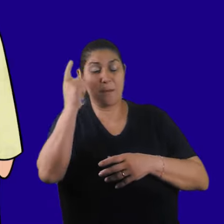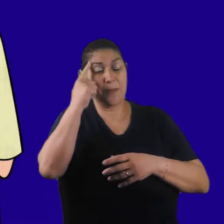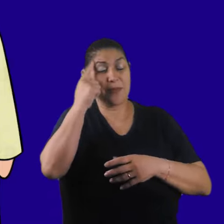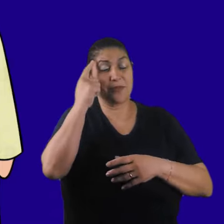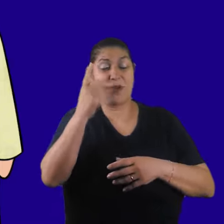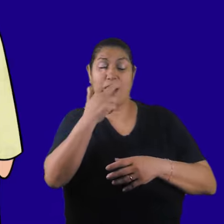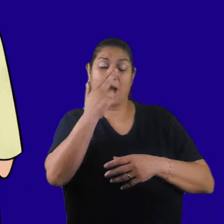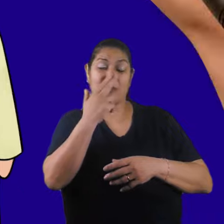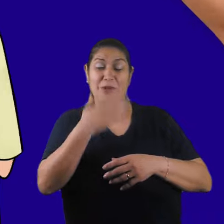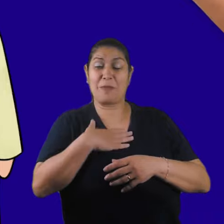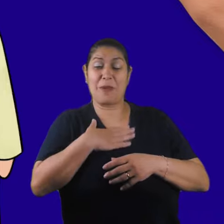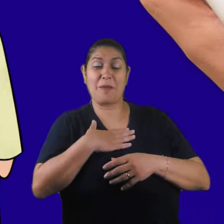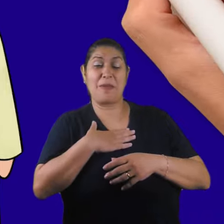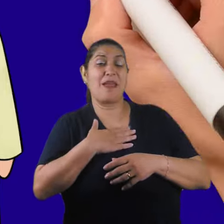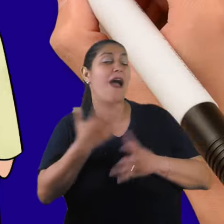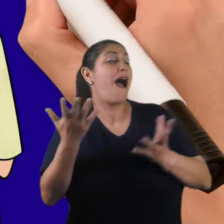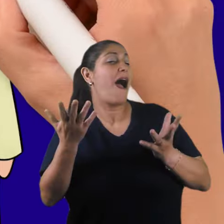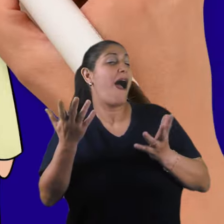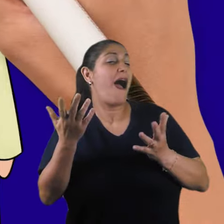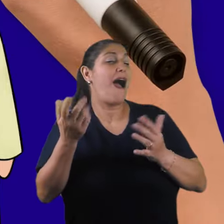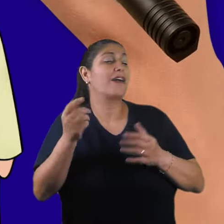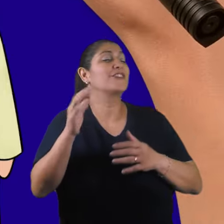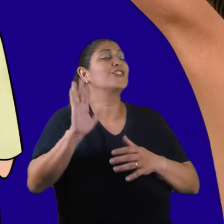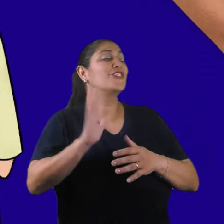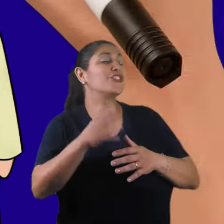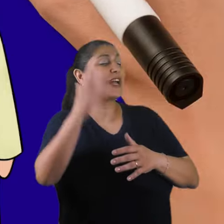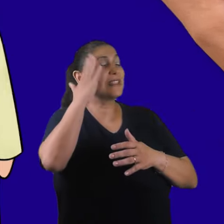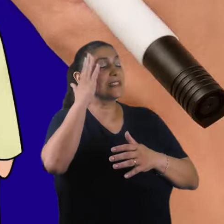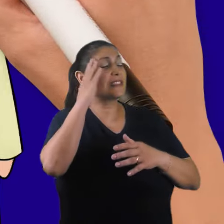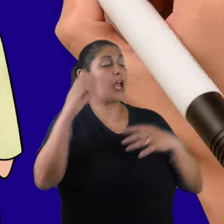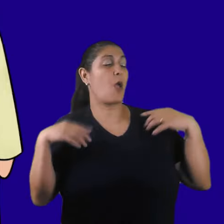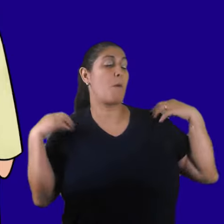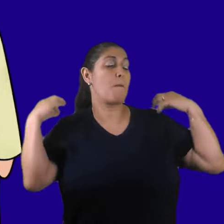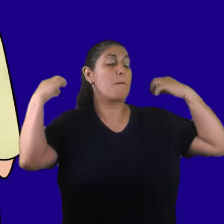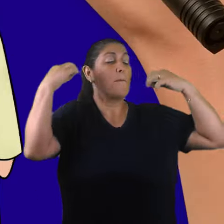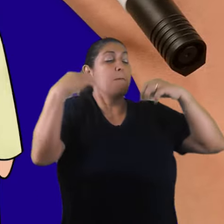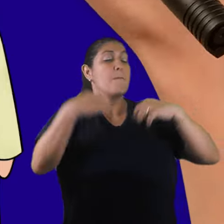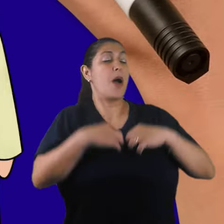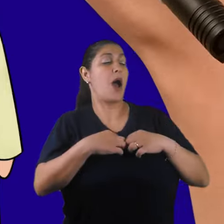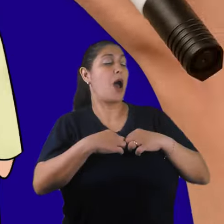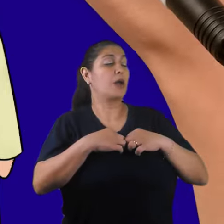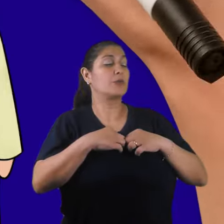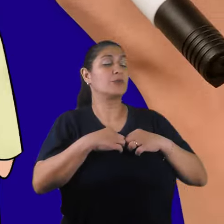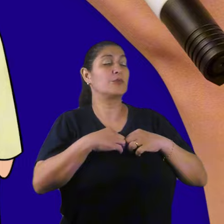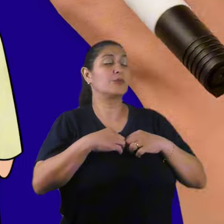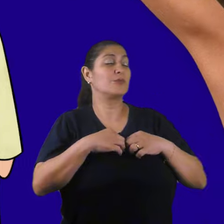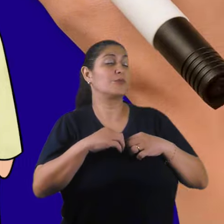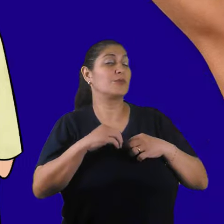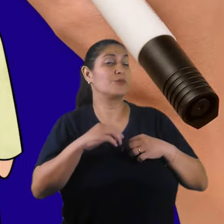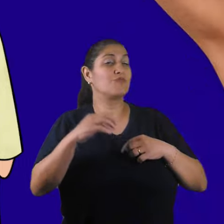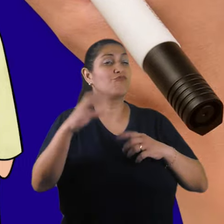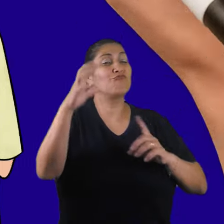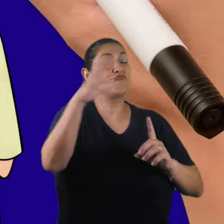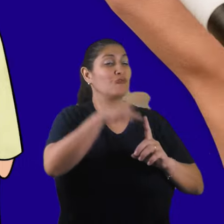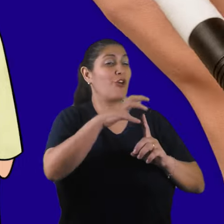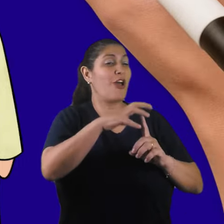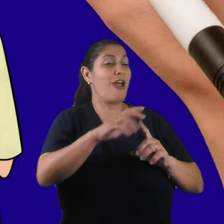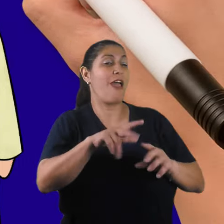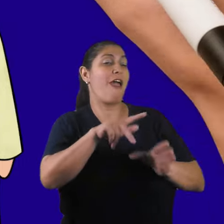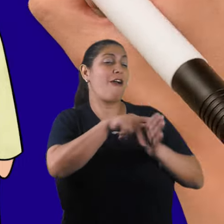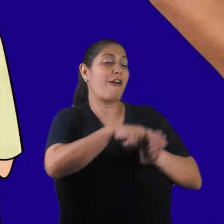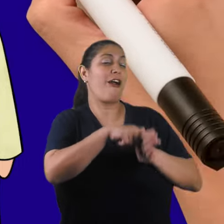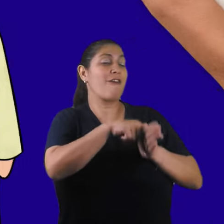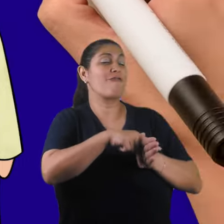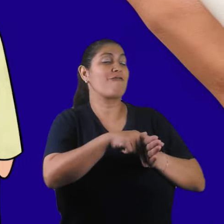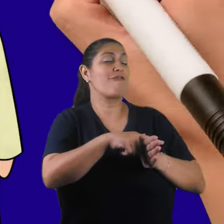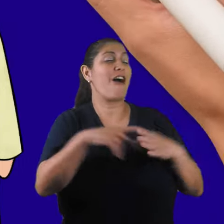Amã caprichou, dizendo: eu acho que ele deveria receber o manto do próprio rei, montar em